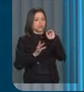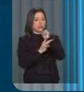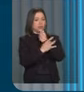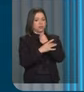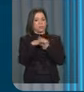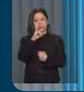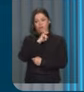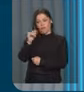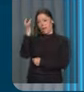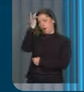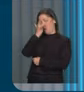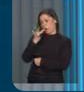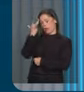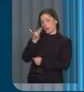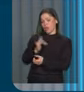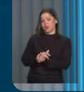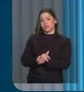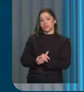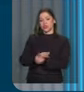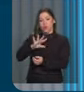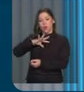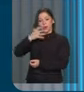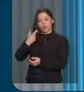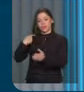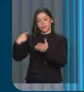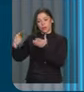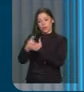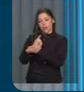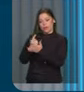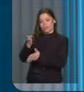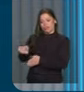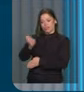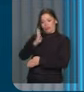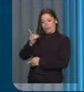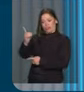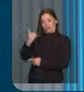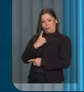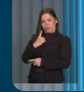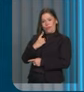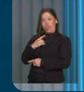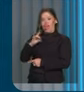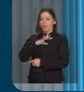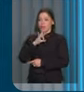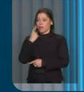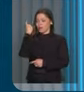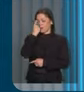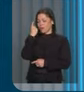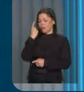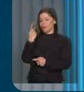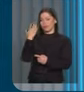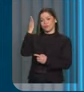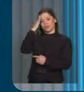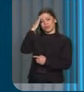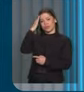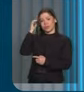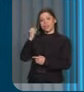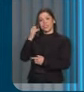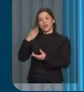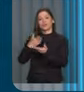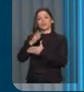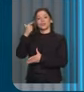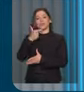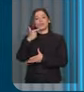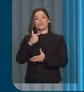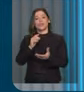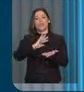para me dirigir ao Fernando Haddad e não tem coragem de fazer pergunta diretamente a mim que ele tem medo que sabe que eu passando para o segundo turno nós vamos